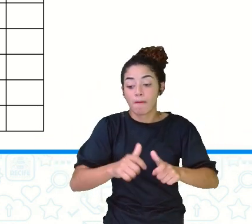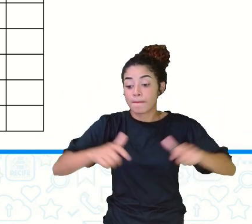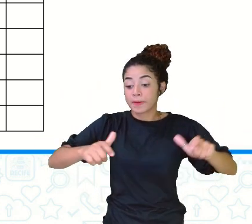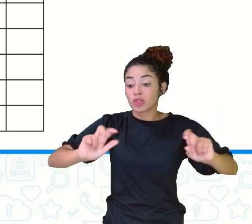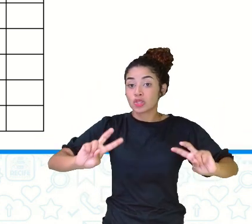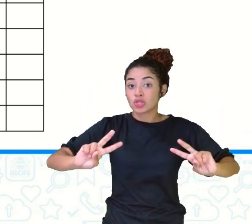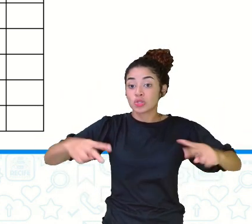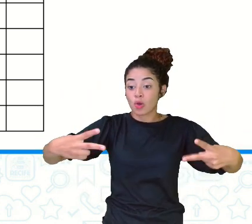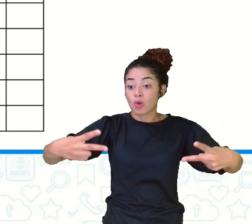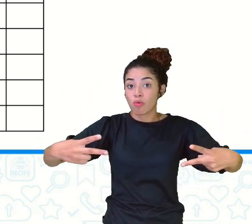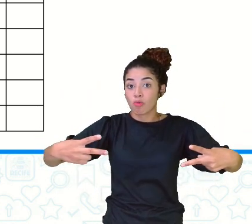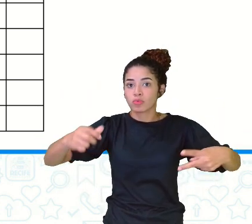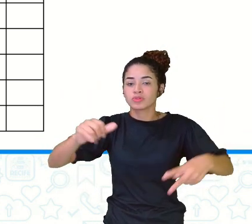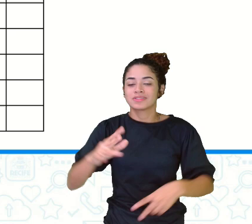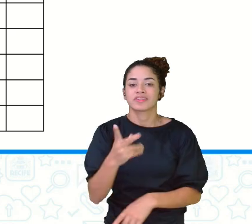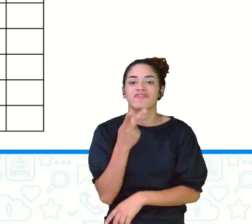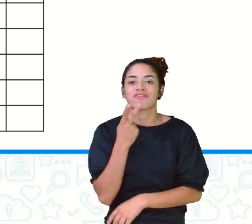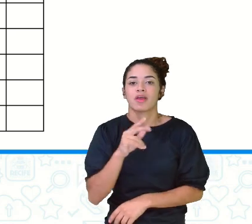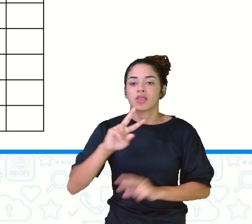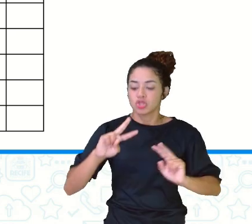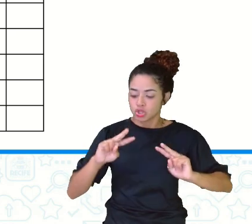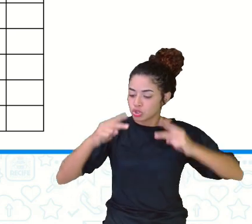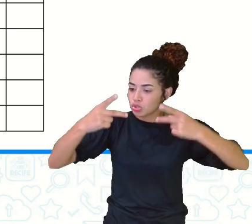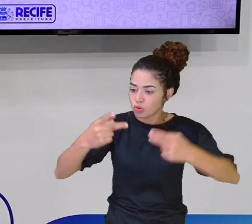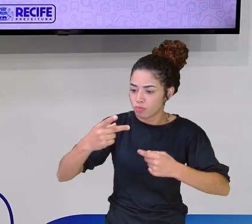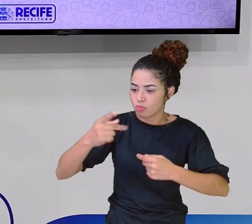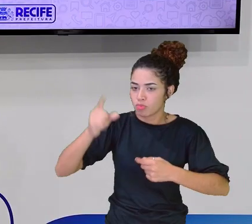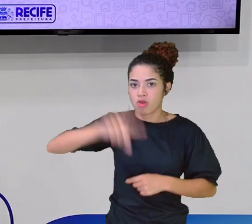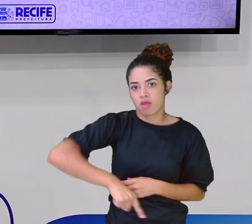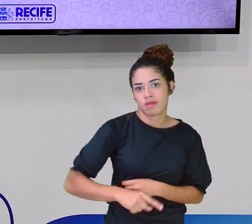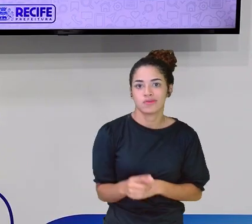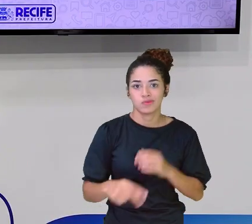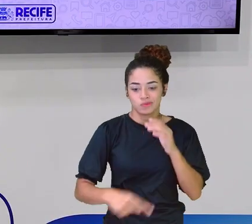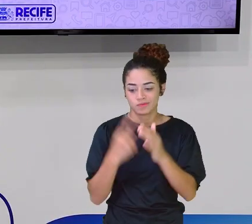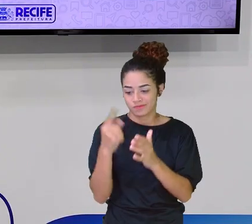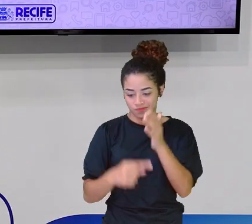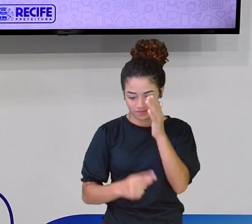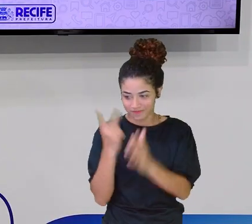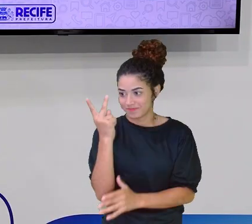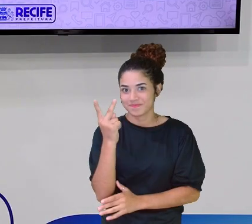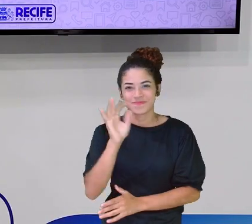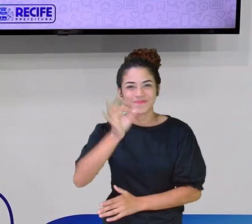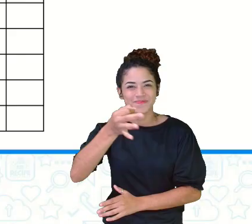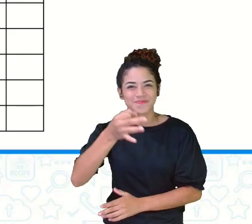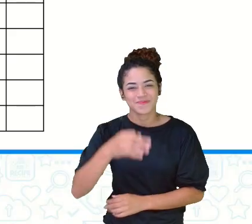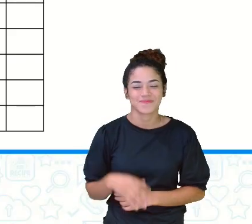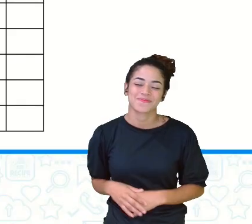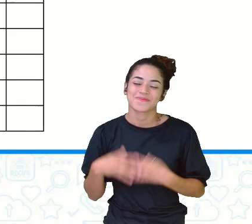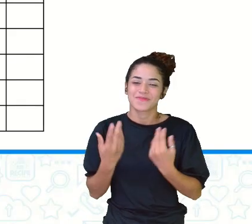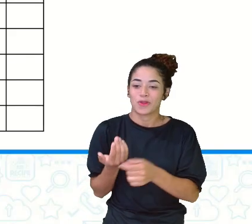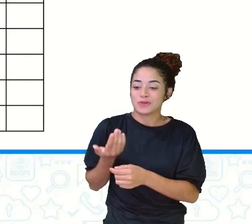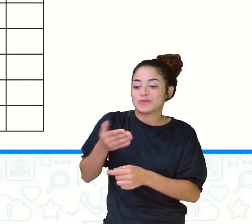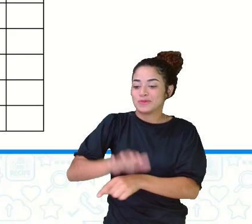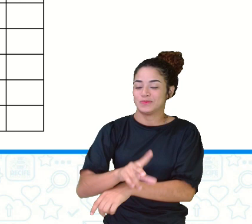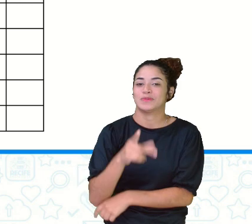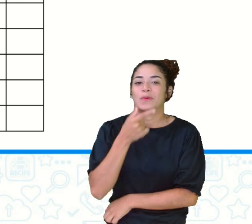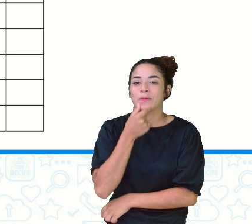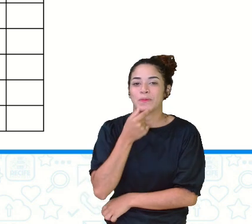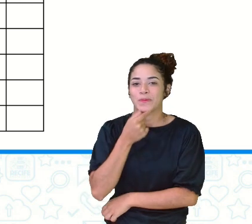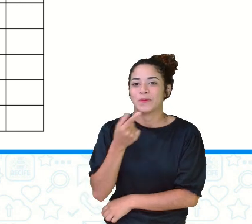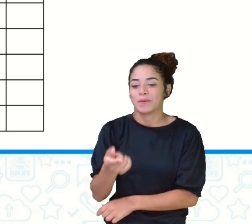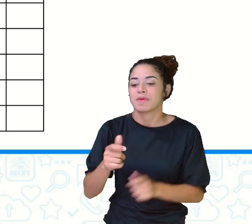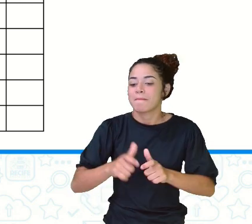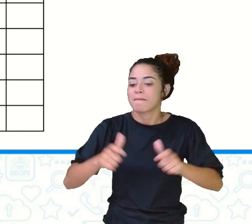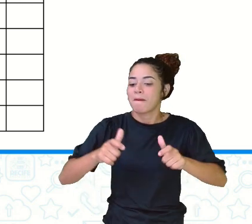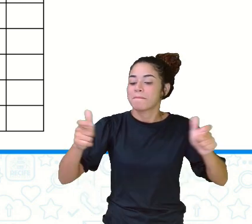Se eu falo de dobro, eu amplio 2 vezes. Vamos ajudar Pedro a ampliá-la de